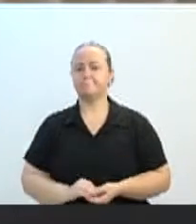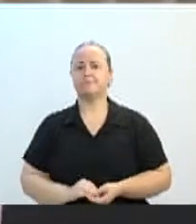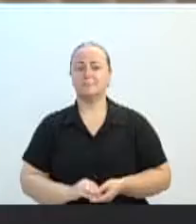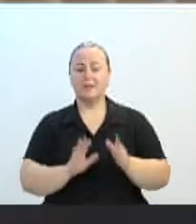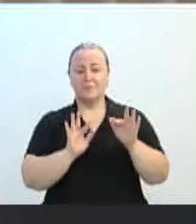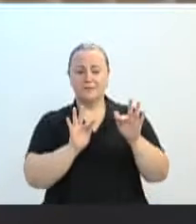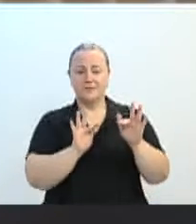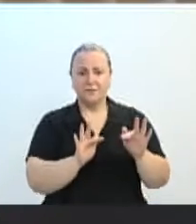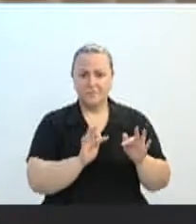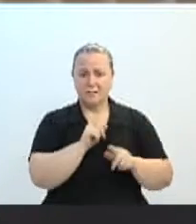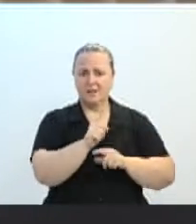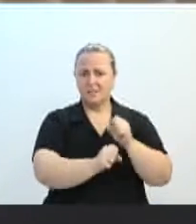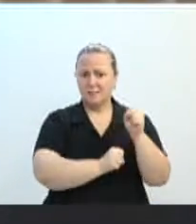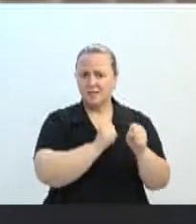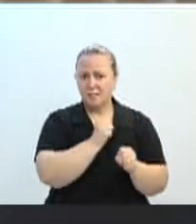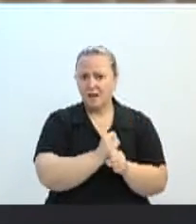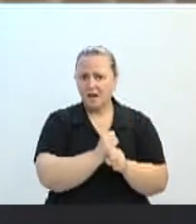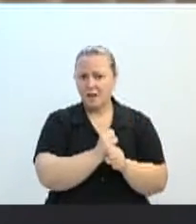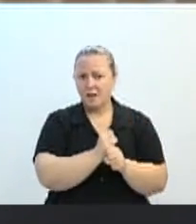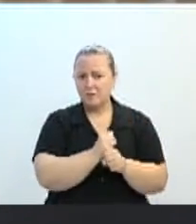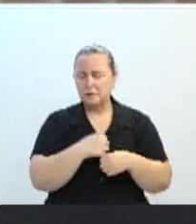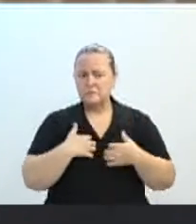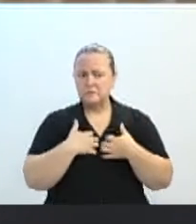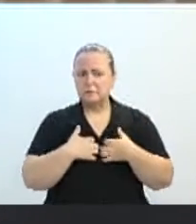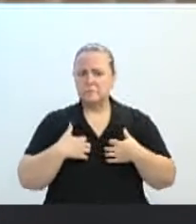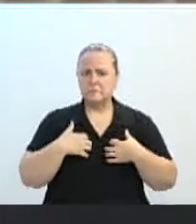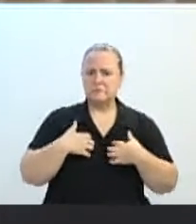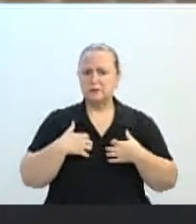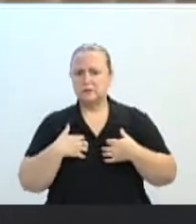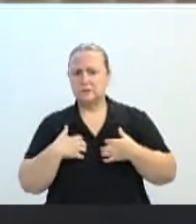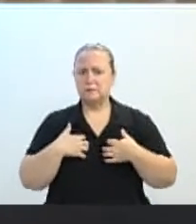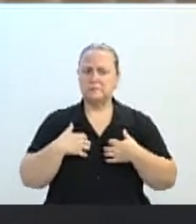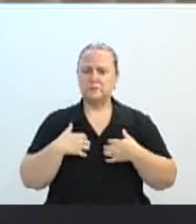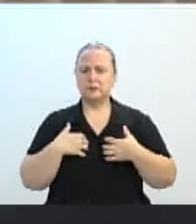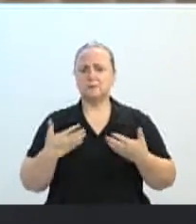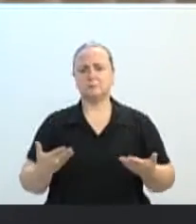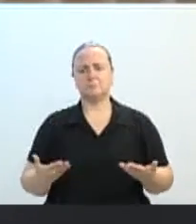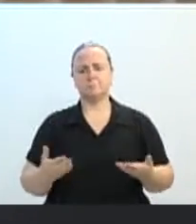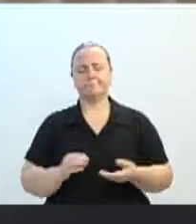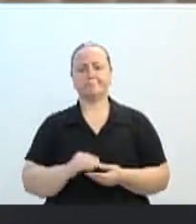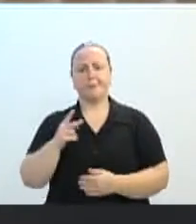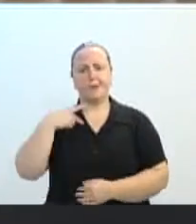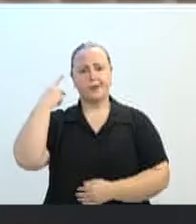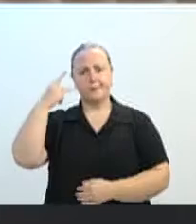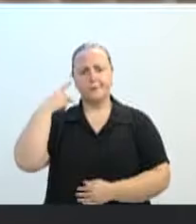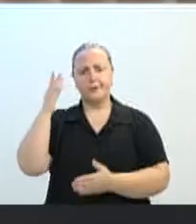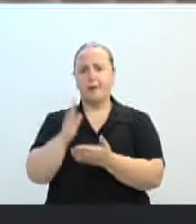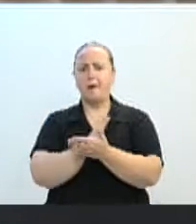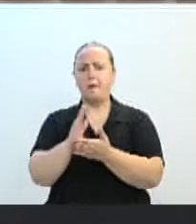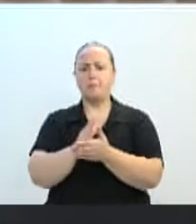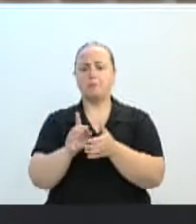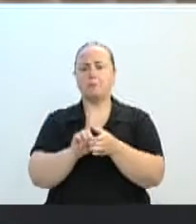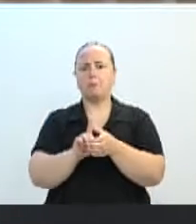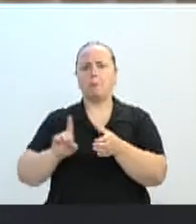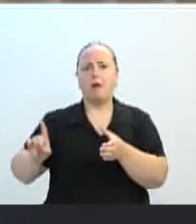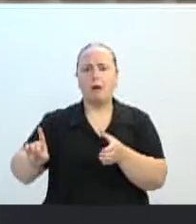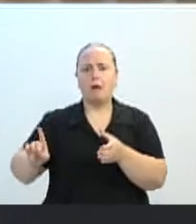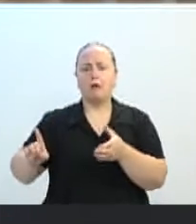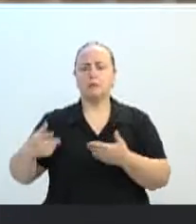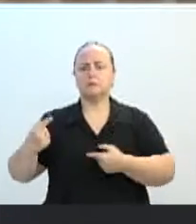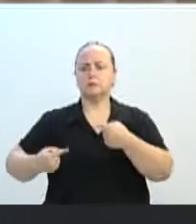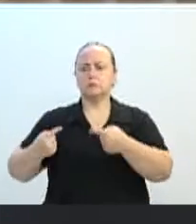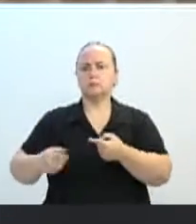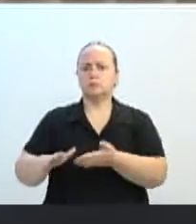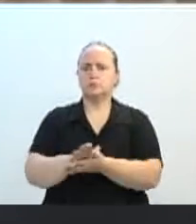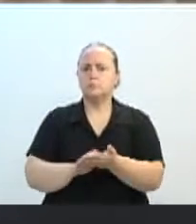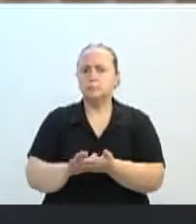no final do mês de forma a tabuada de tira alguns vereadores da conversa a mesma coisa do Badenfurt não se discute as